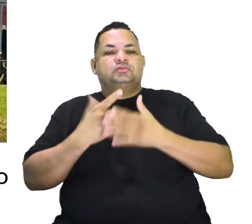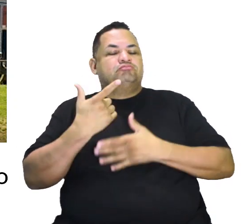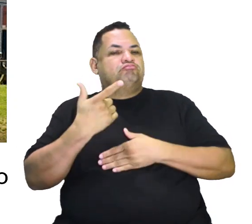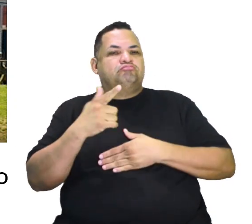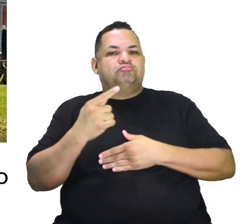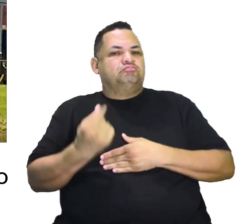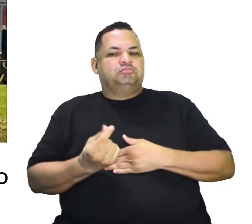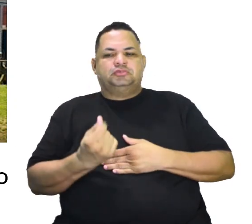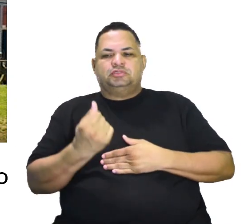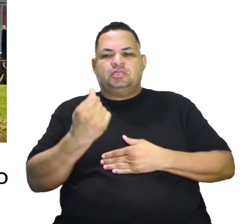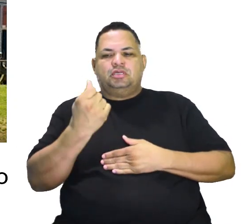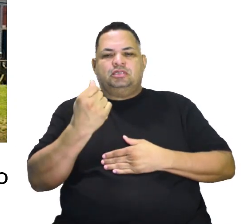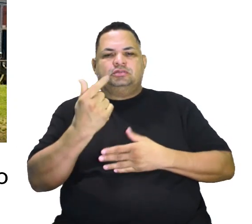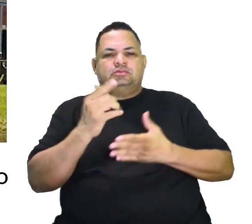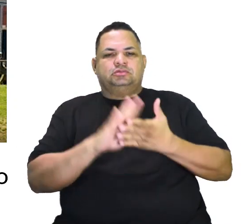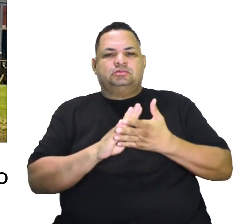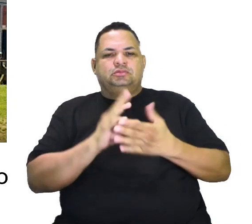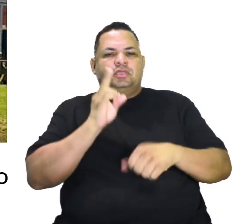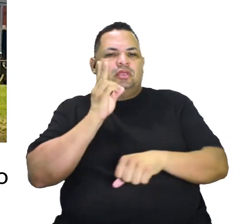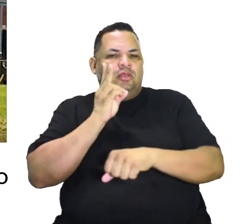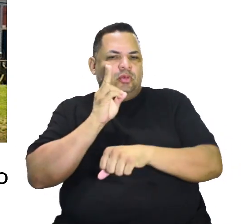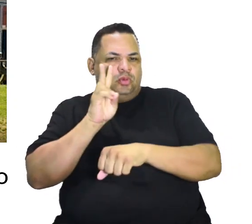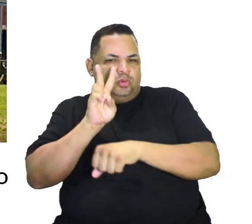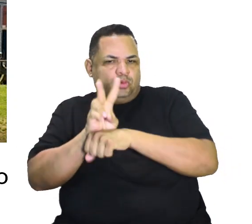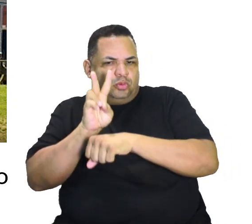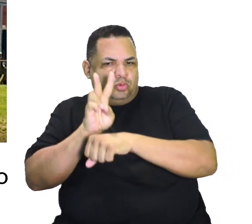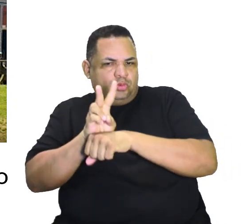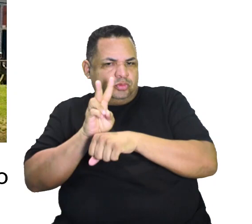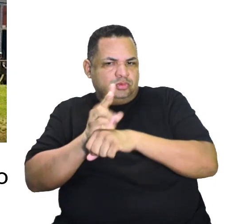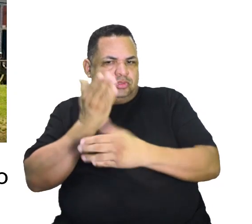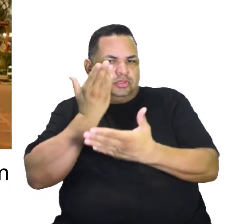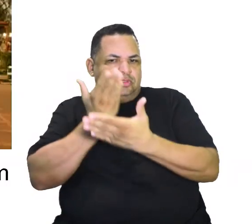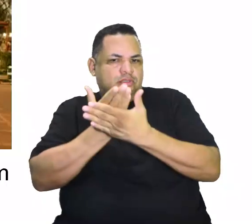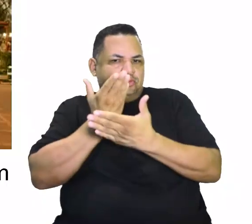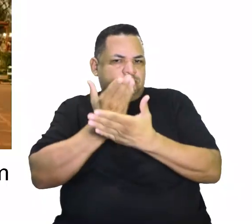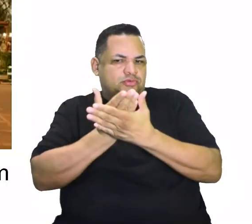que conserva, estuda, comunica,